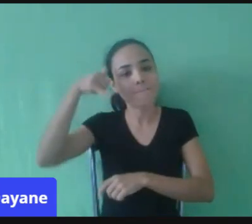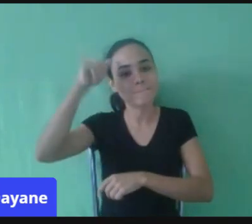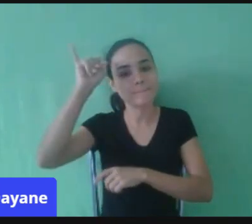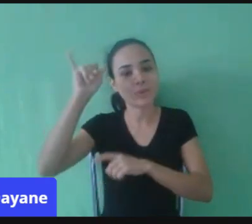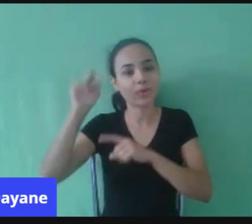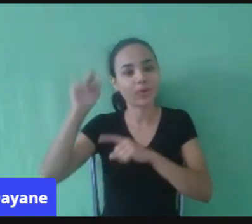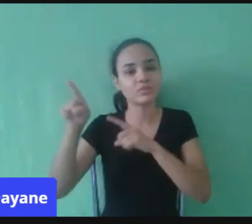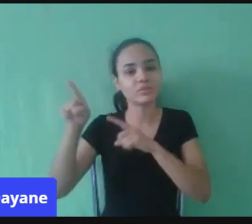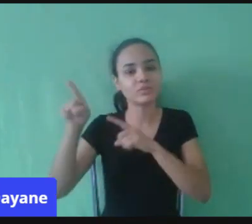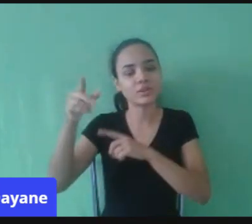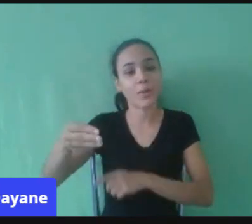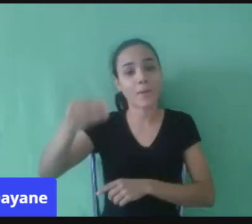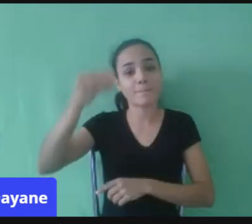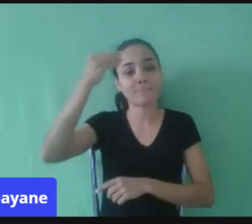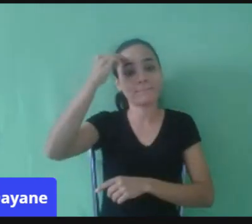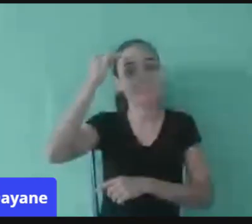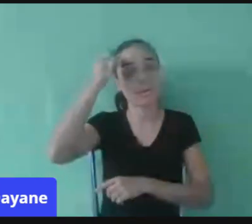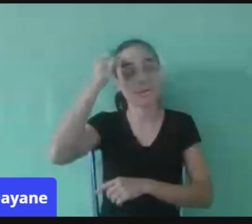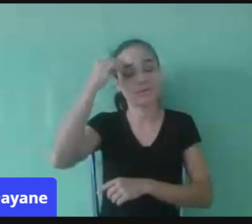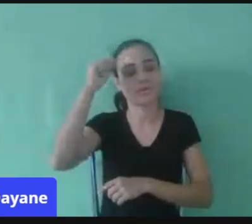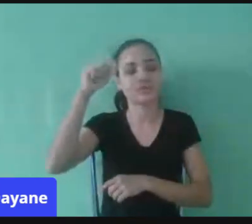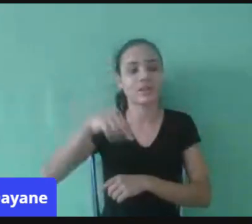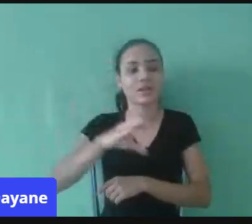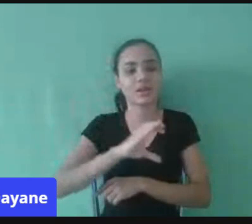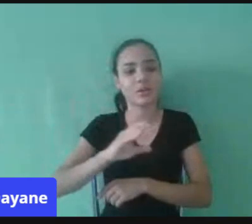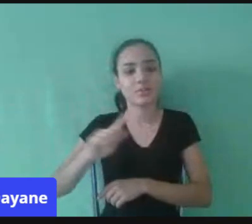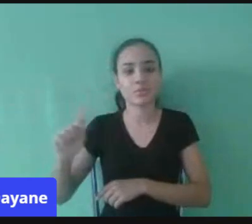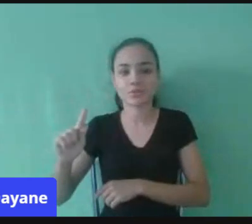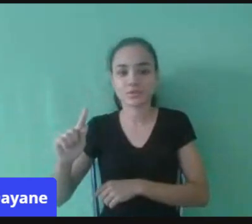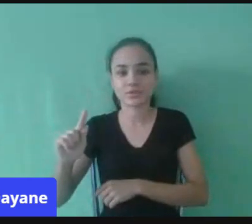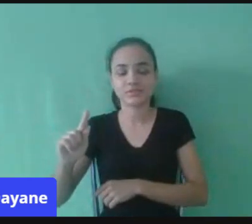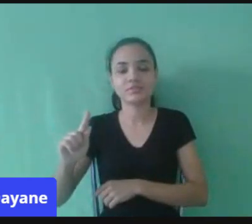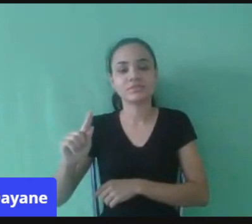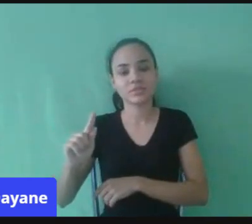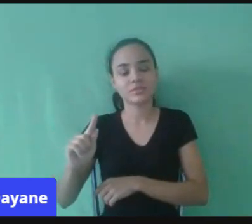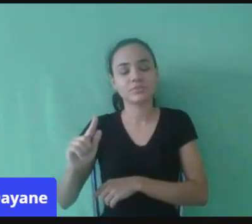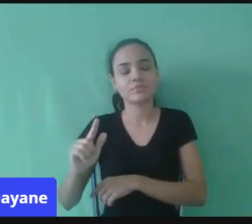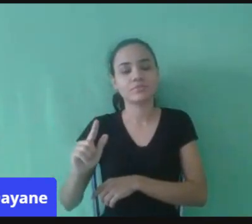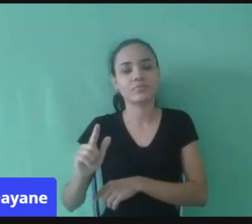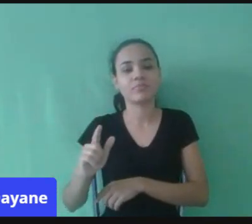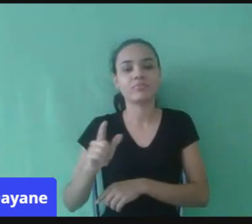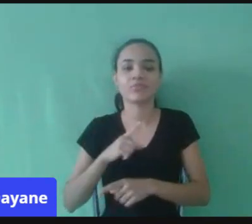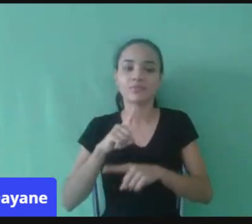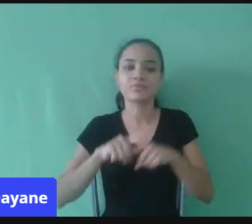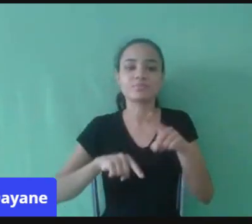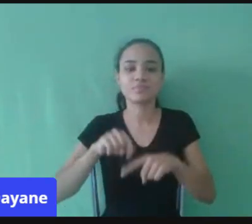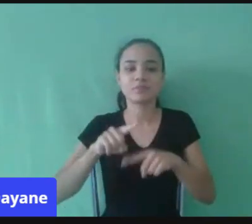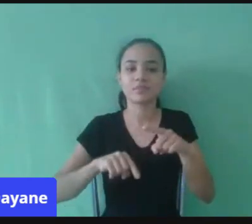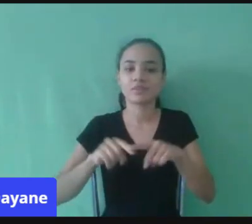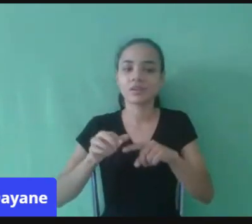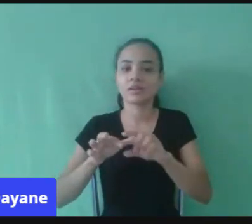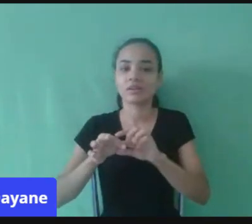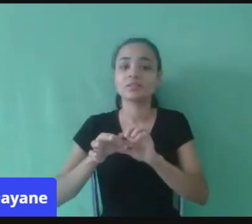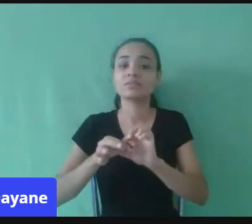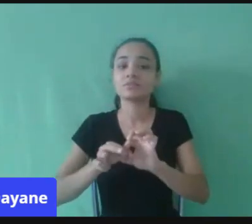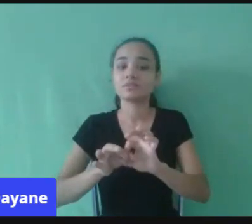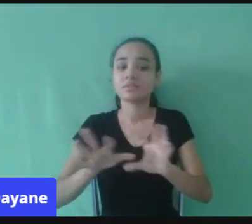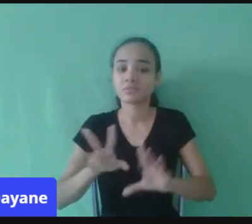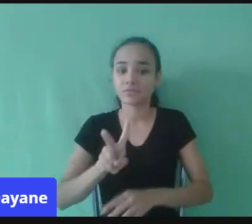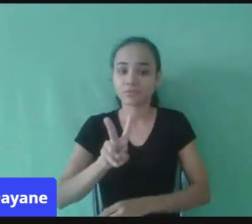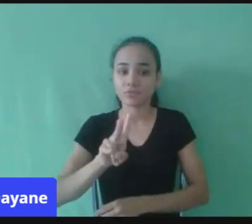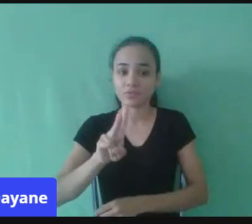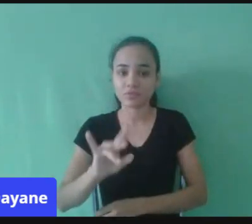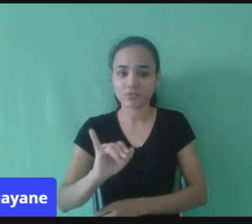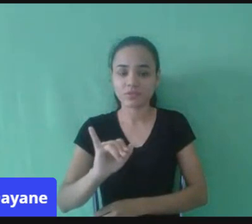certo? E daí materiais a mais sobre isso vão estar dispostos, né, no blog.